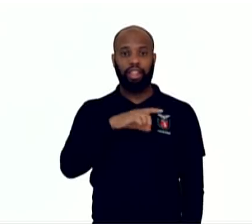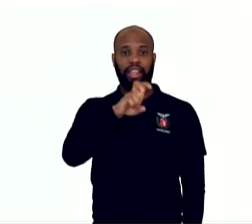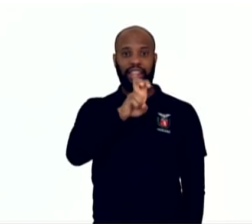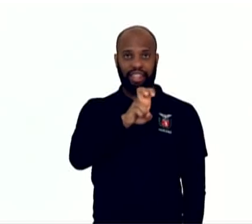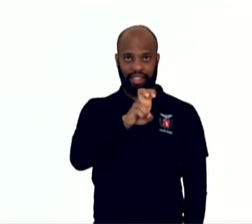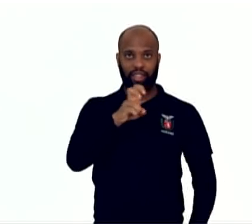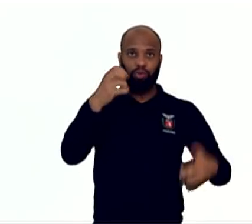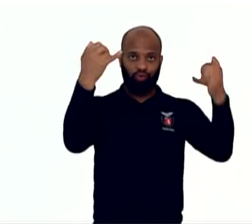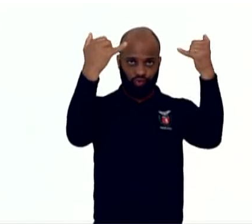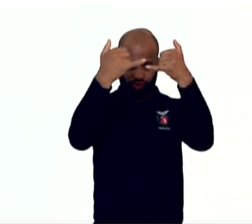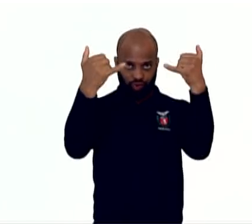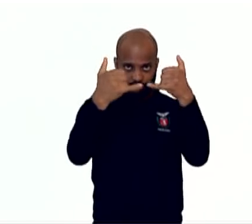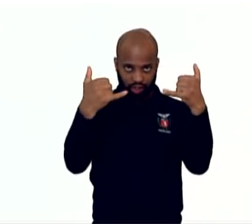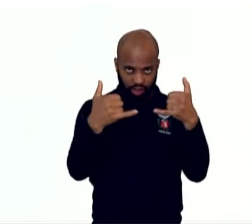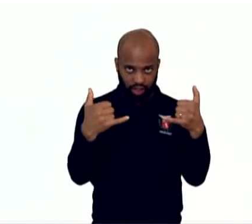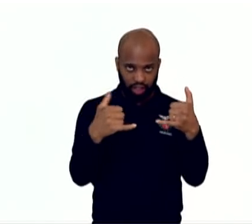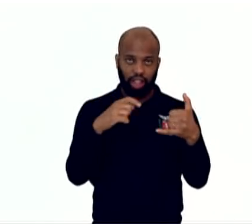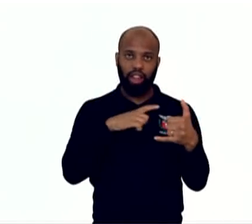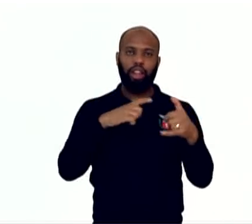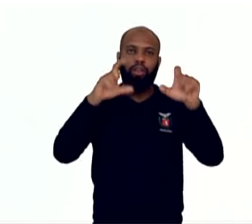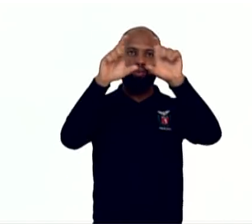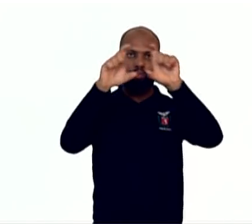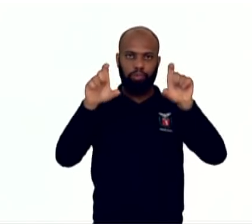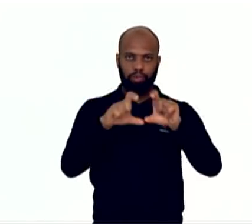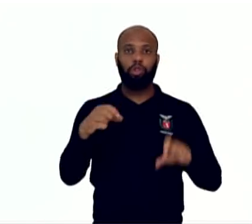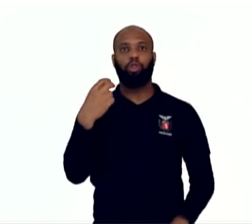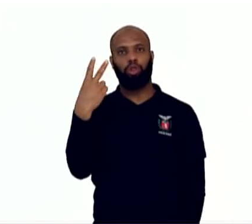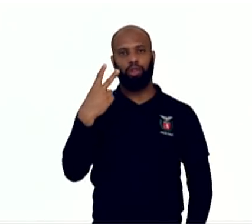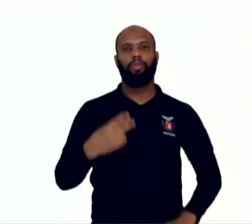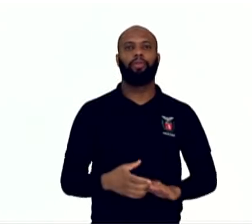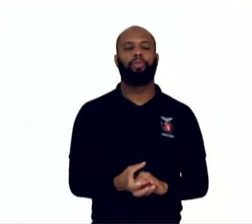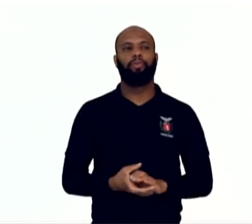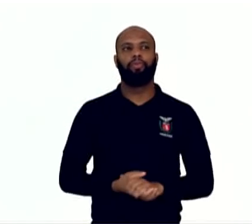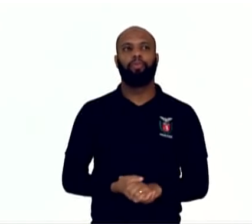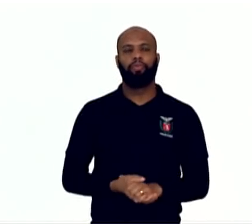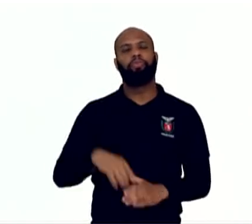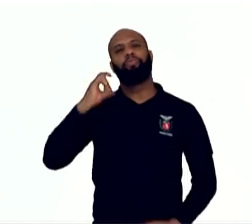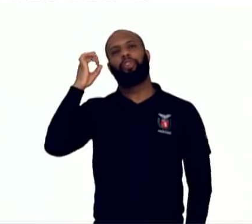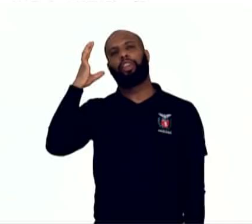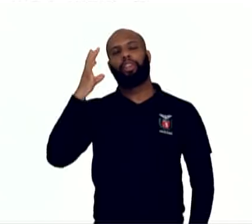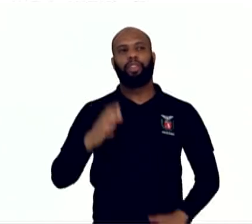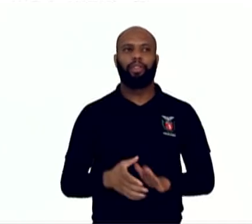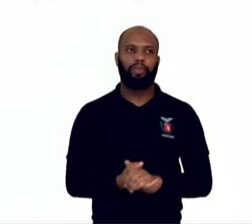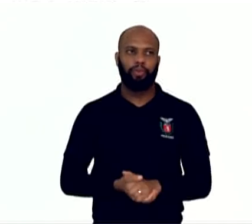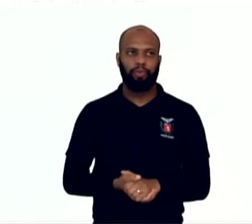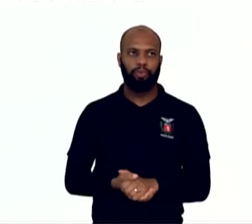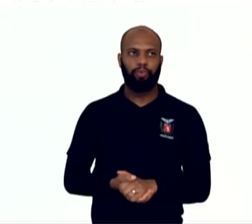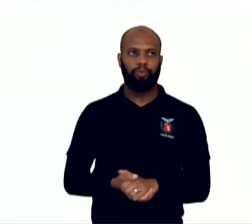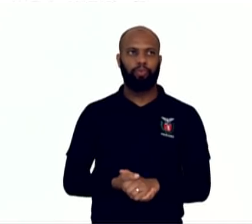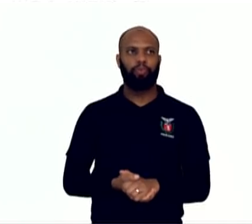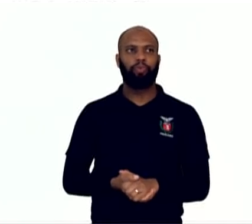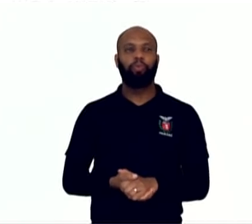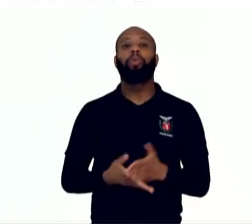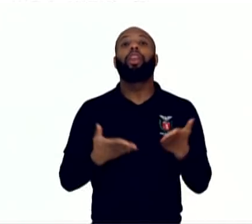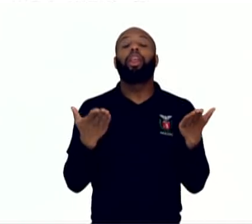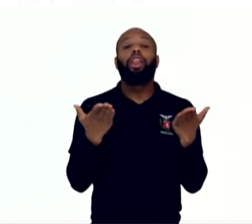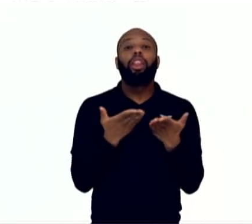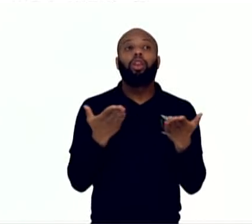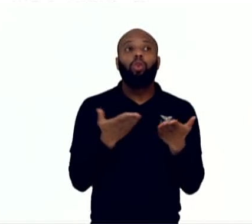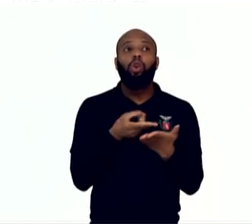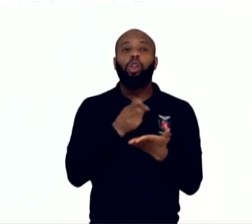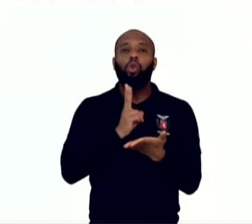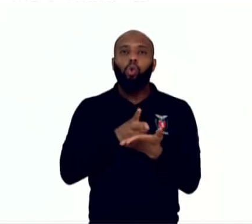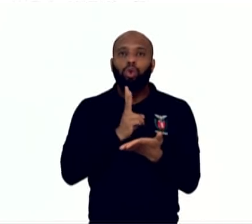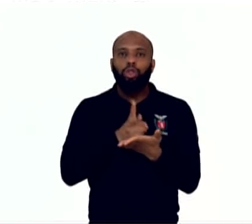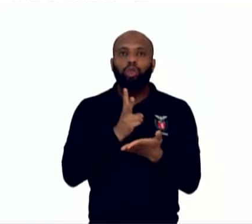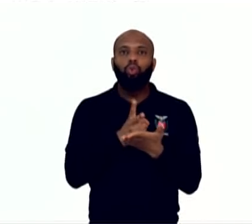5 versos divididos em 2 estrofes. Fácil, muito fácil. E vamos continuar falando